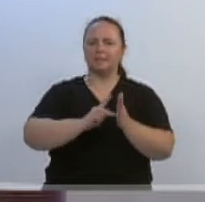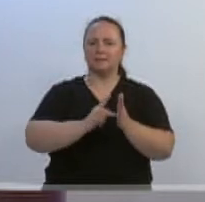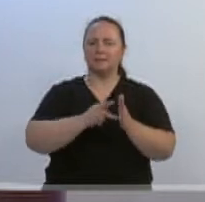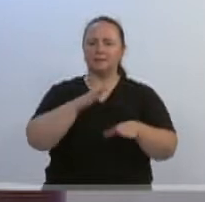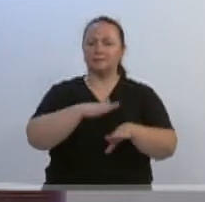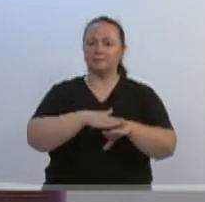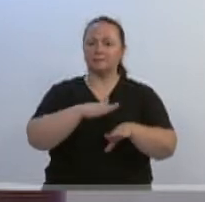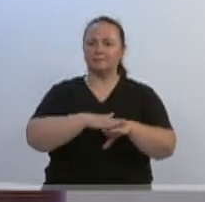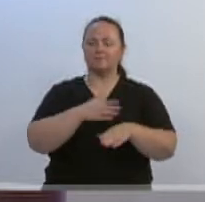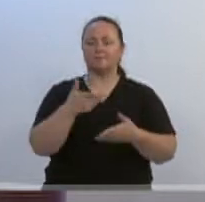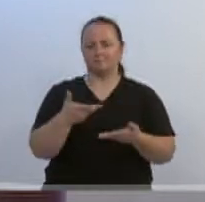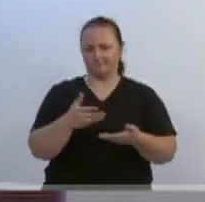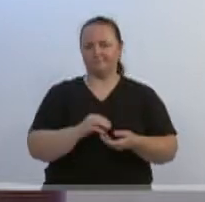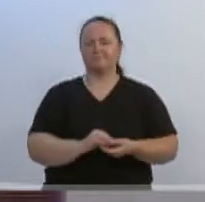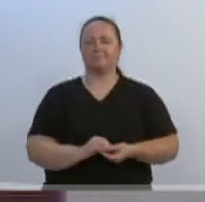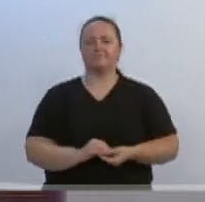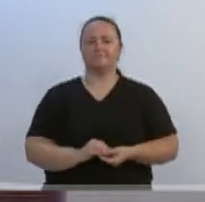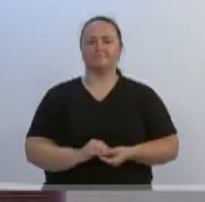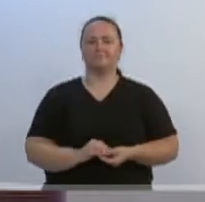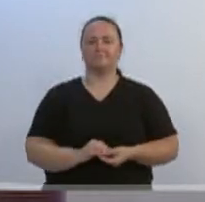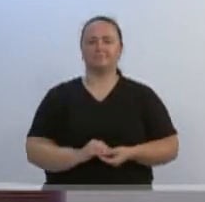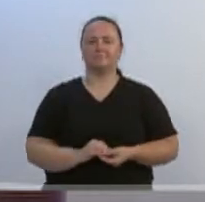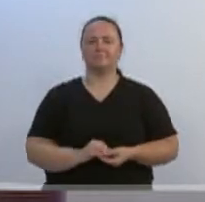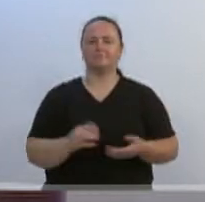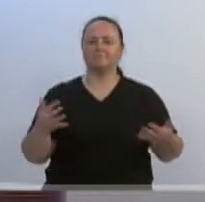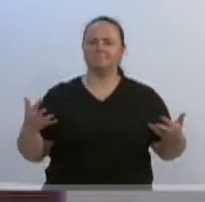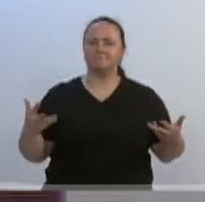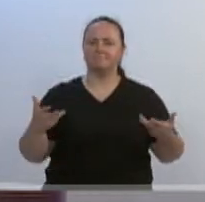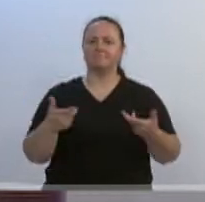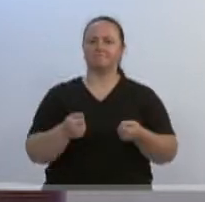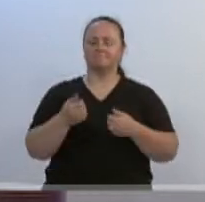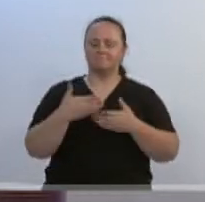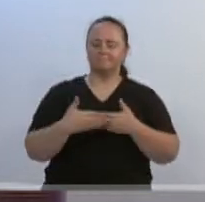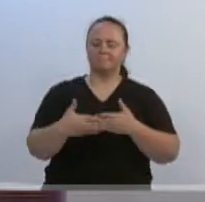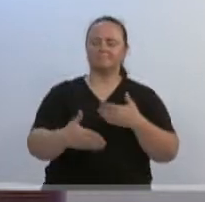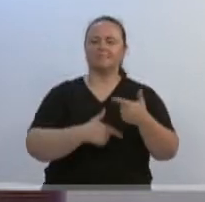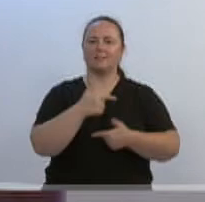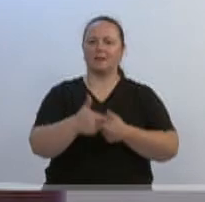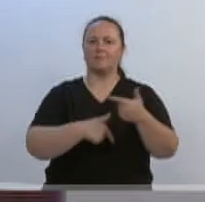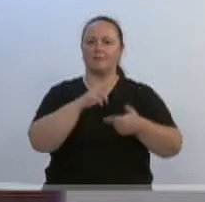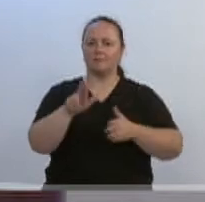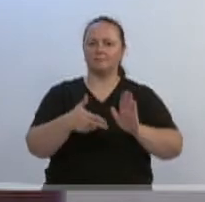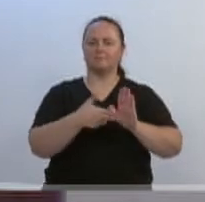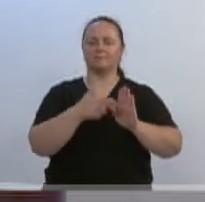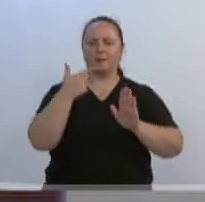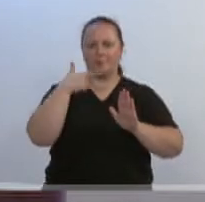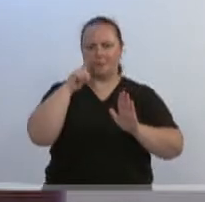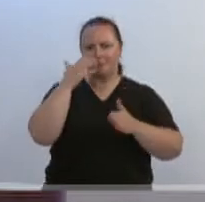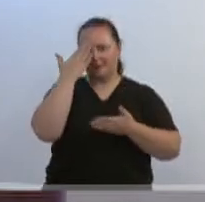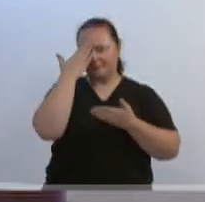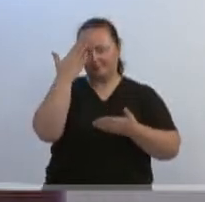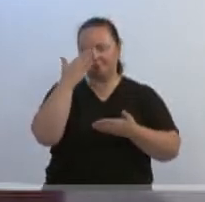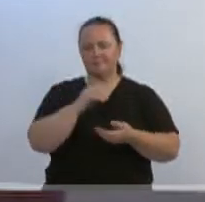nosso nossa cidade êxito nesta nova jornada que ora assumiram ontem obrigado seu presidente